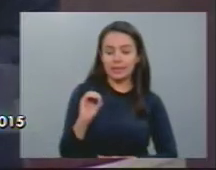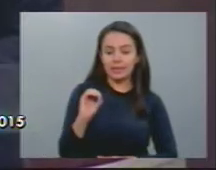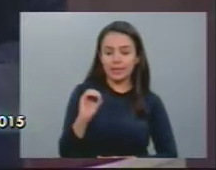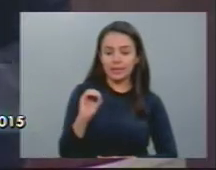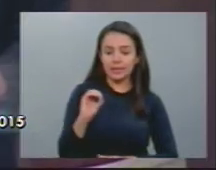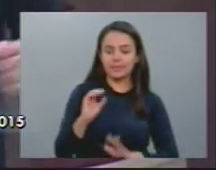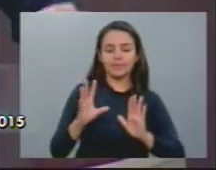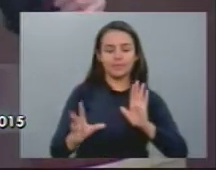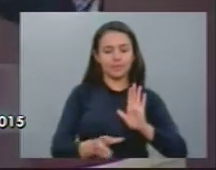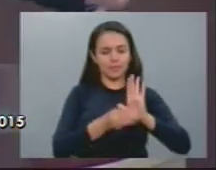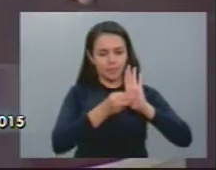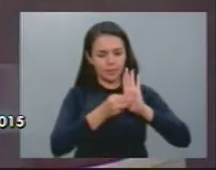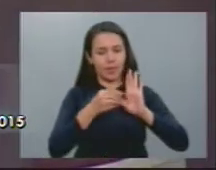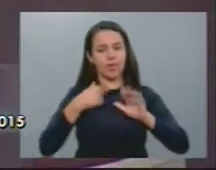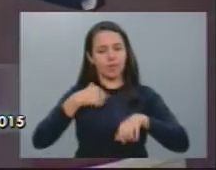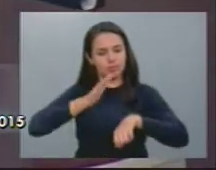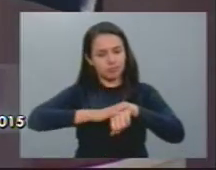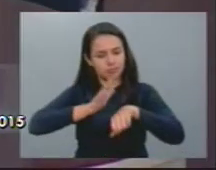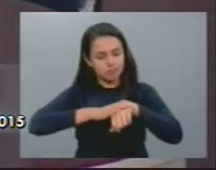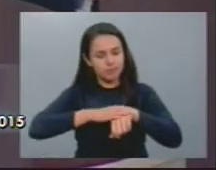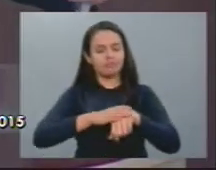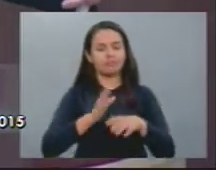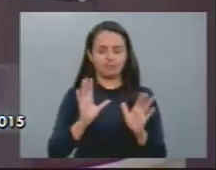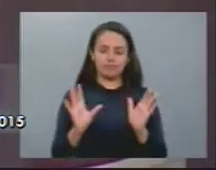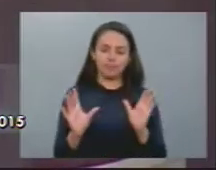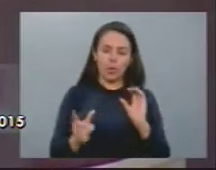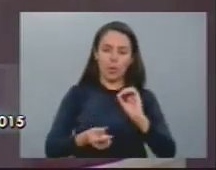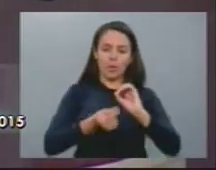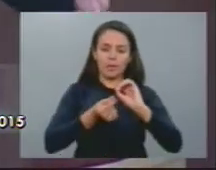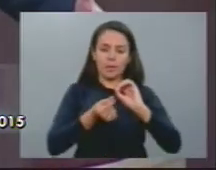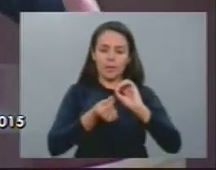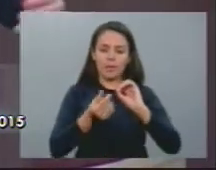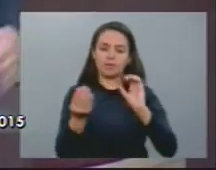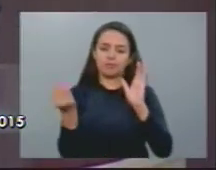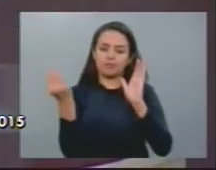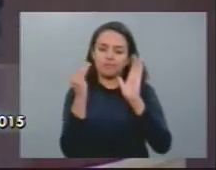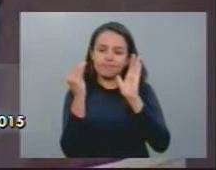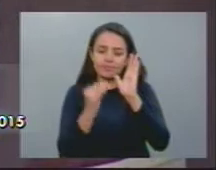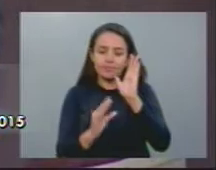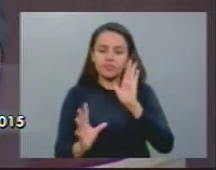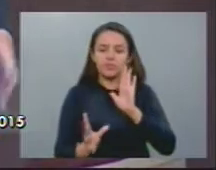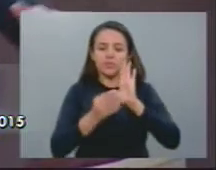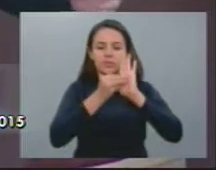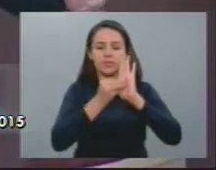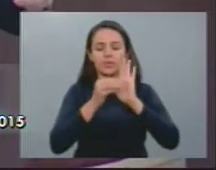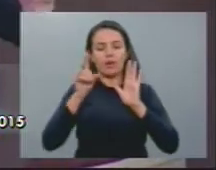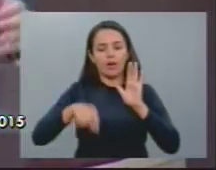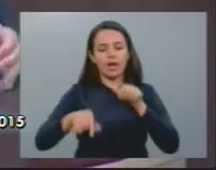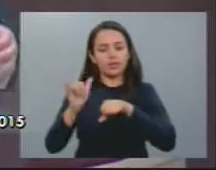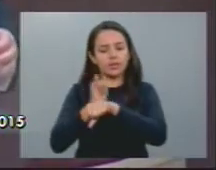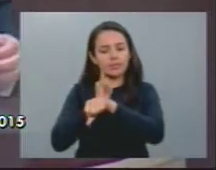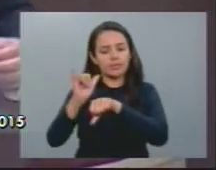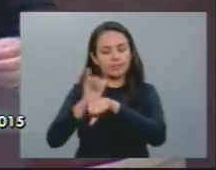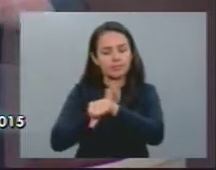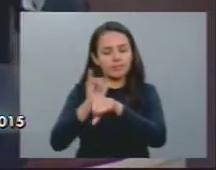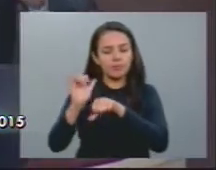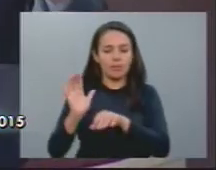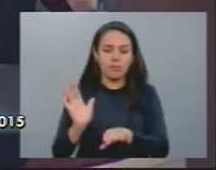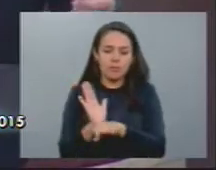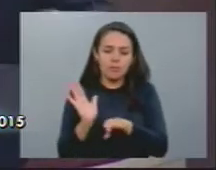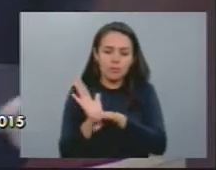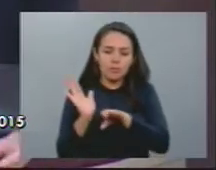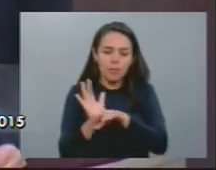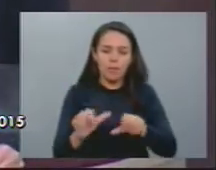Diretrizes Orçamentárias, ofertando, portanto, uma alternativa a esse discurso de que só